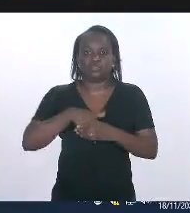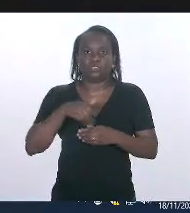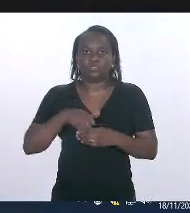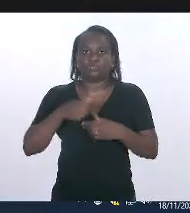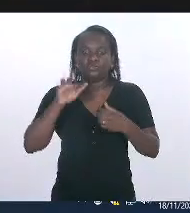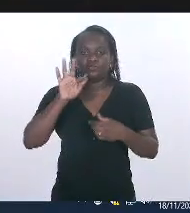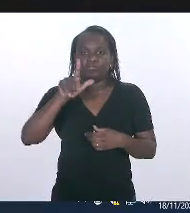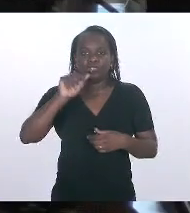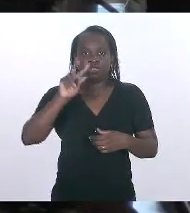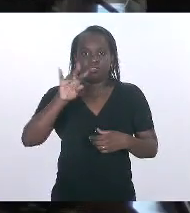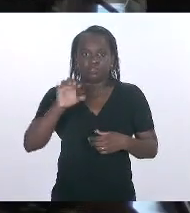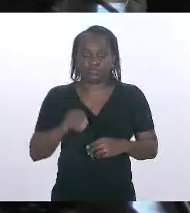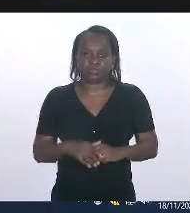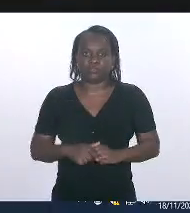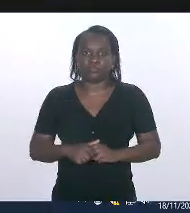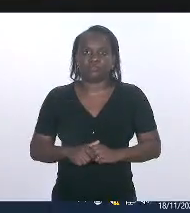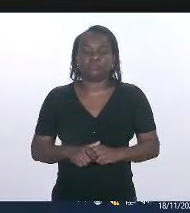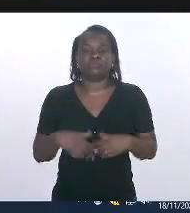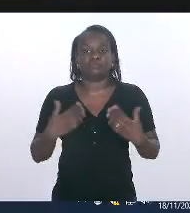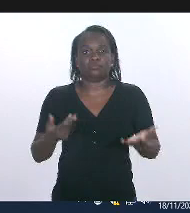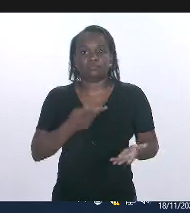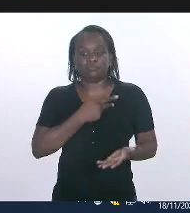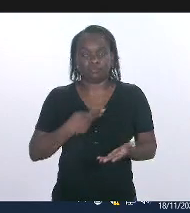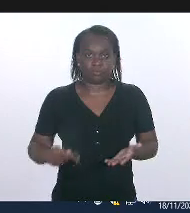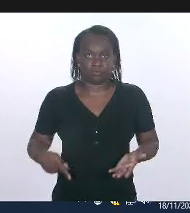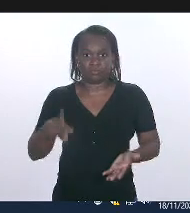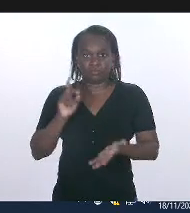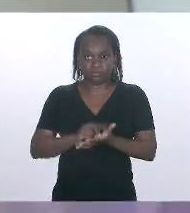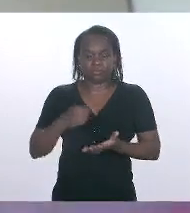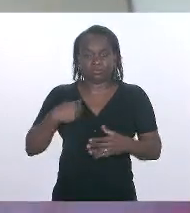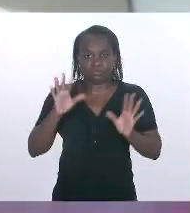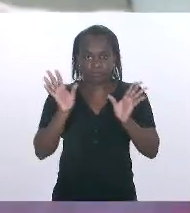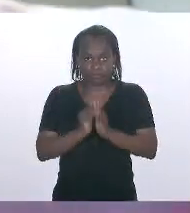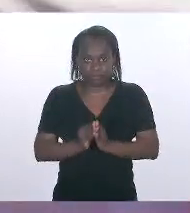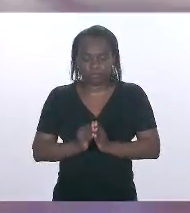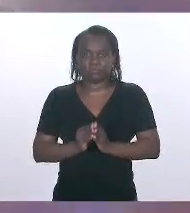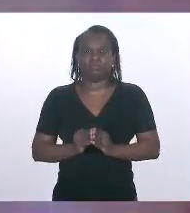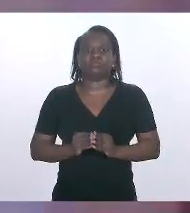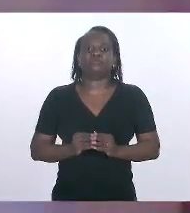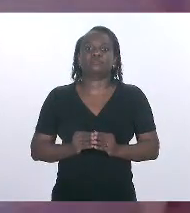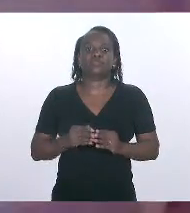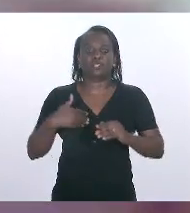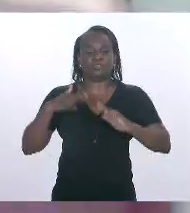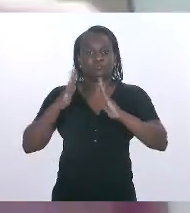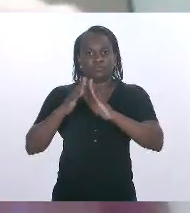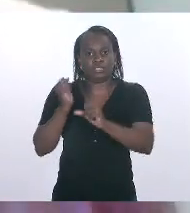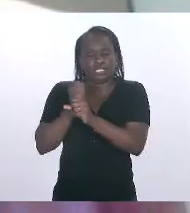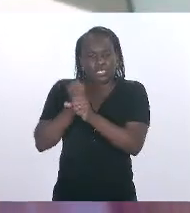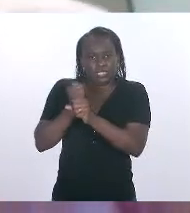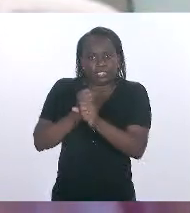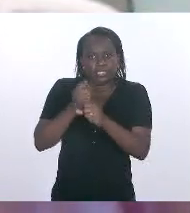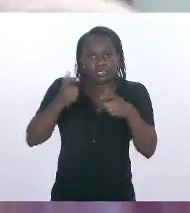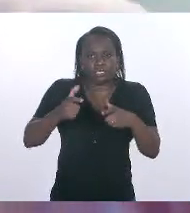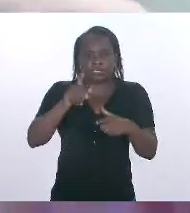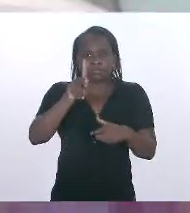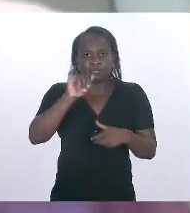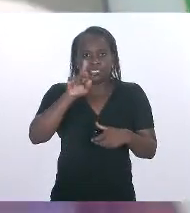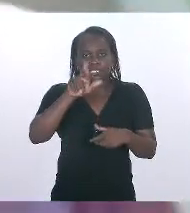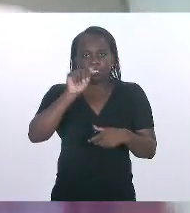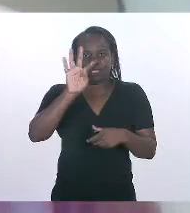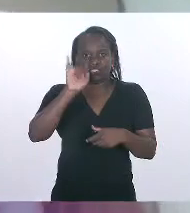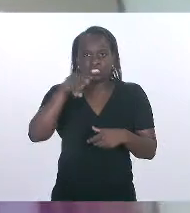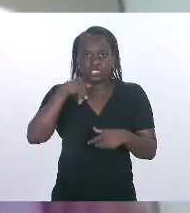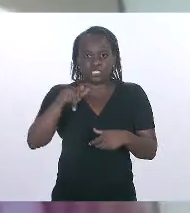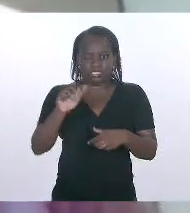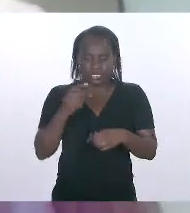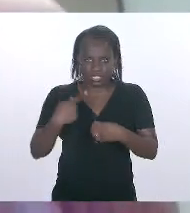Declaração, Flávio Serafini. Senhor presidente, na verdade eu serei breve. Morei muitos anos em Piratininga, bairro ao qual eu tenho muito